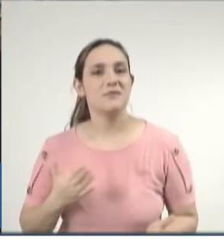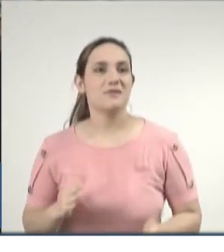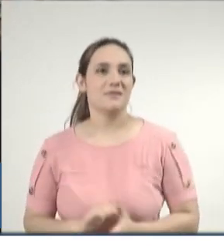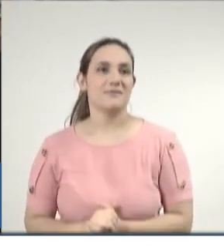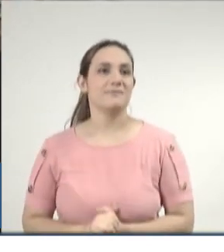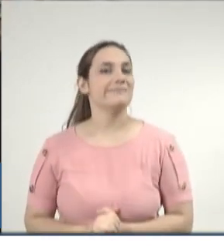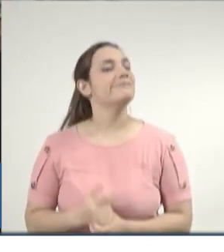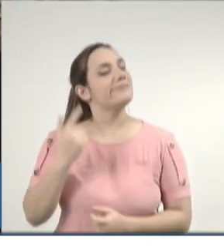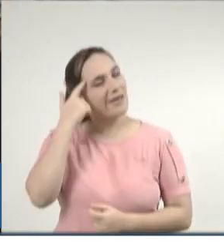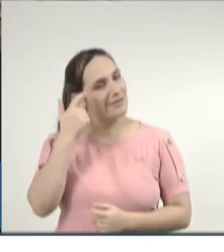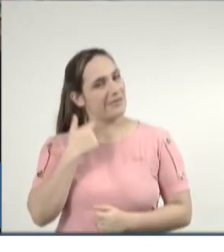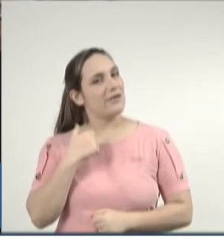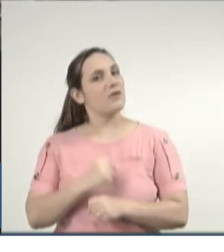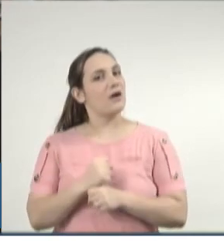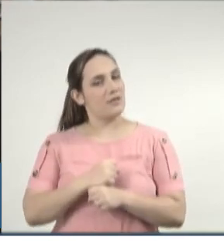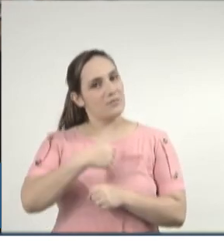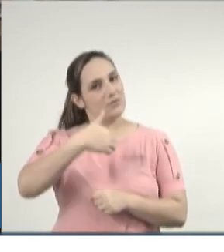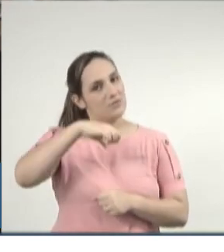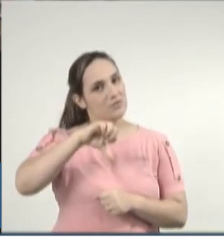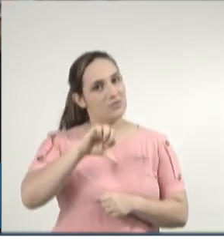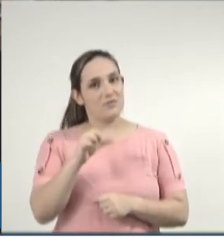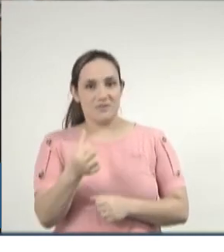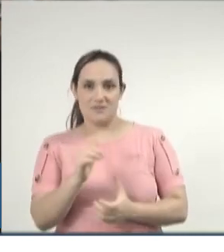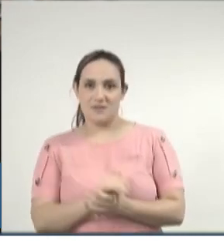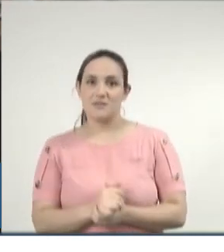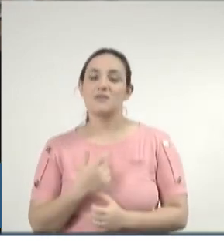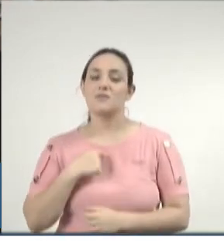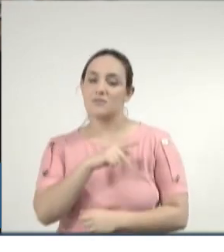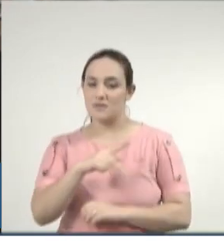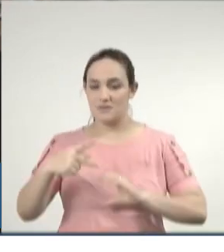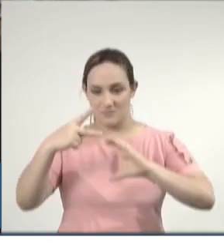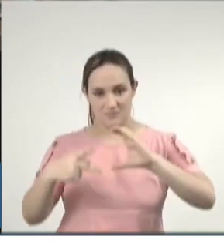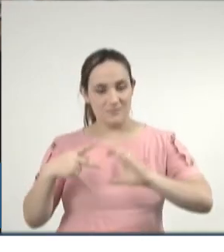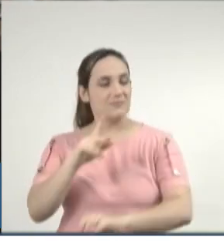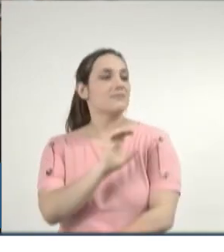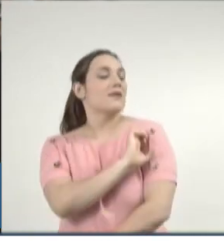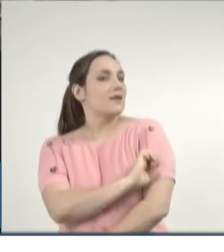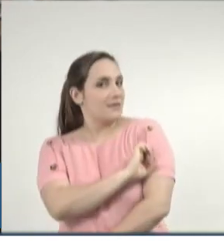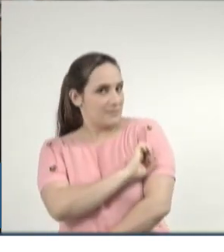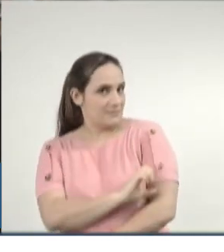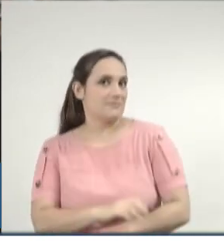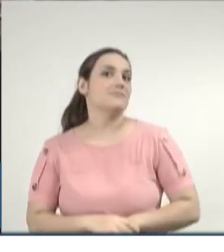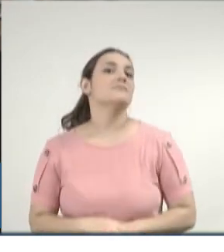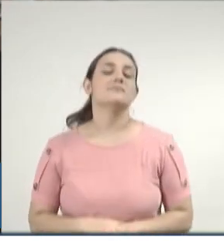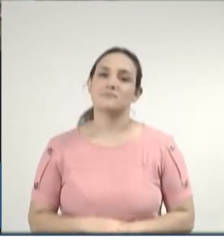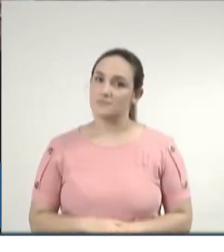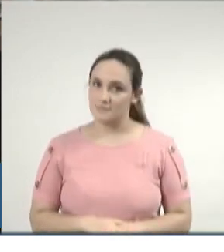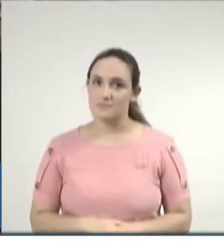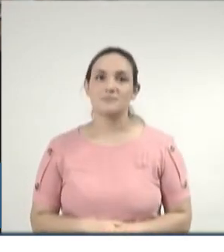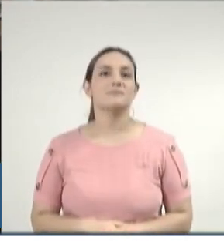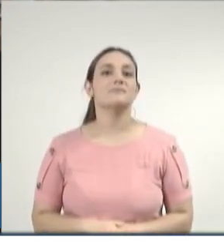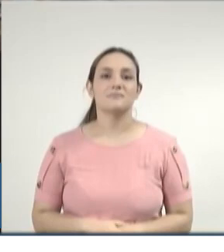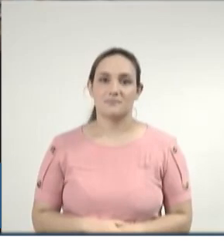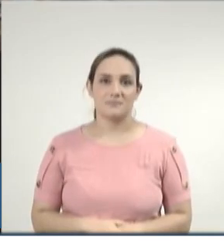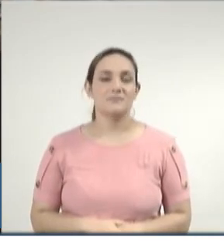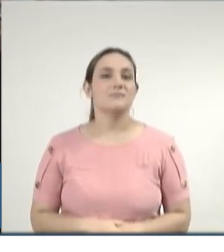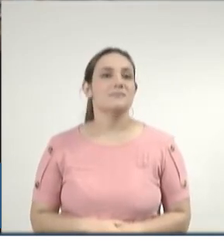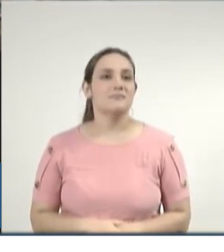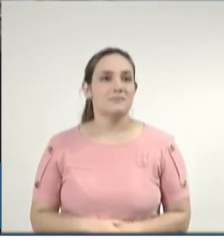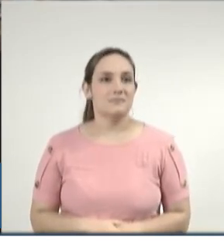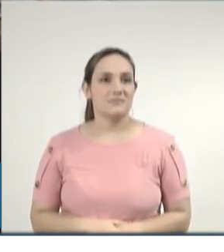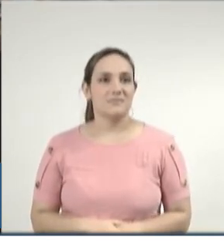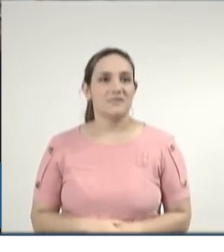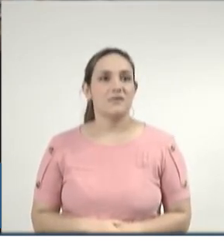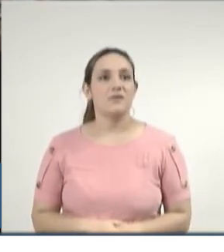eu em 96, quando fui presidente da Câmara lá de Eldorado, né? Imagine naquela época, né? Então você levantou a voz e o